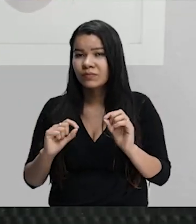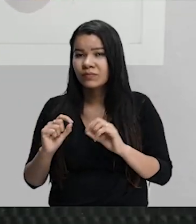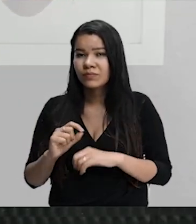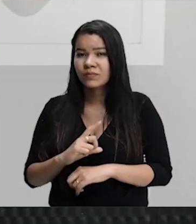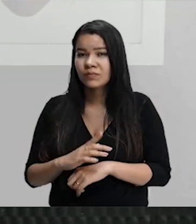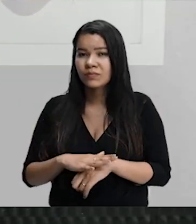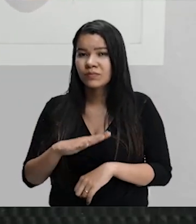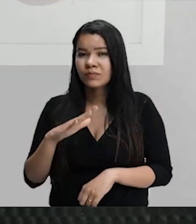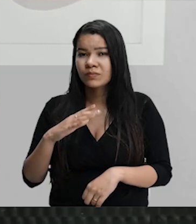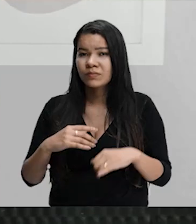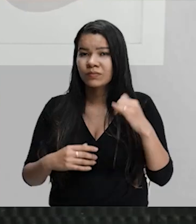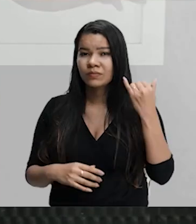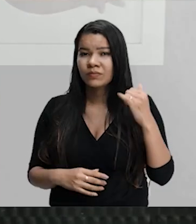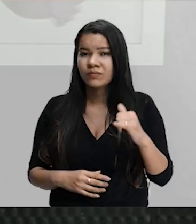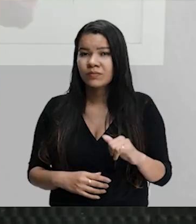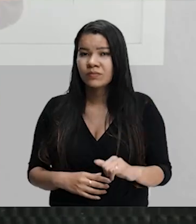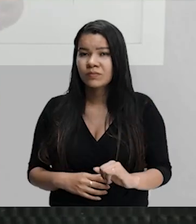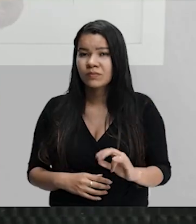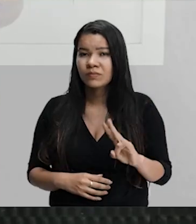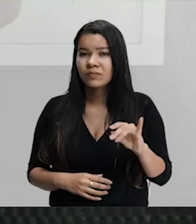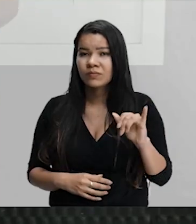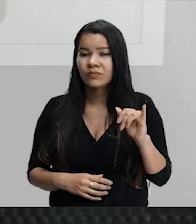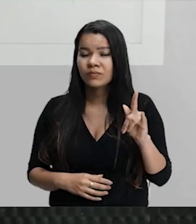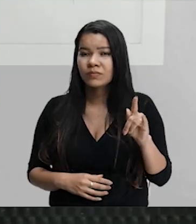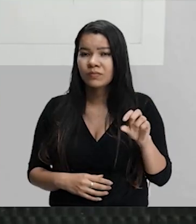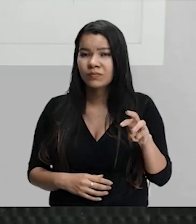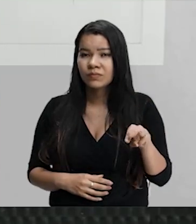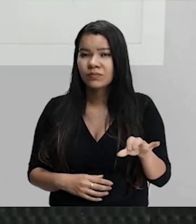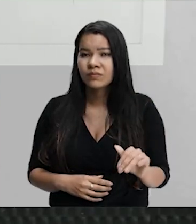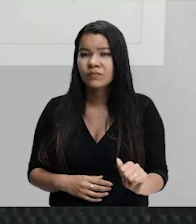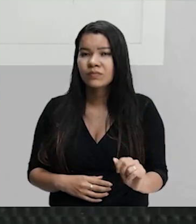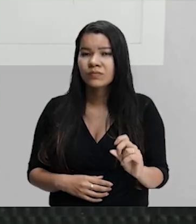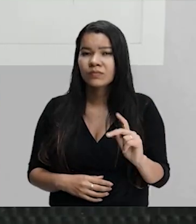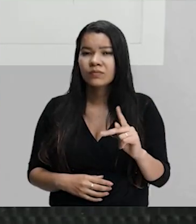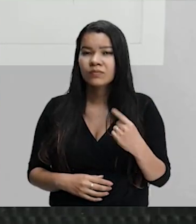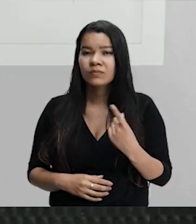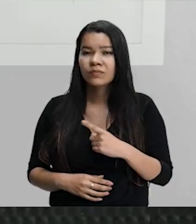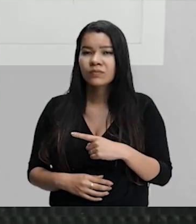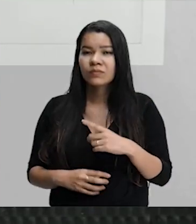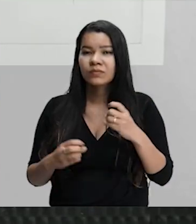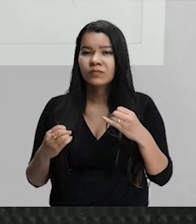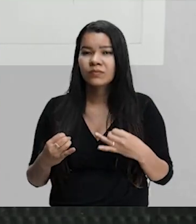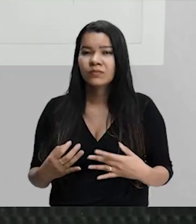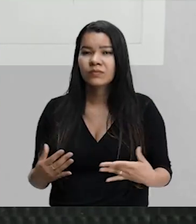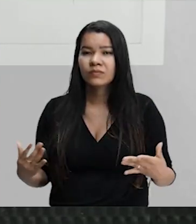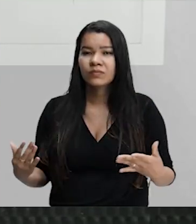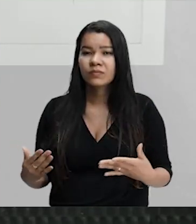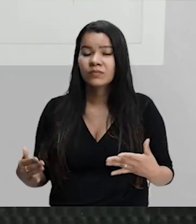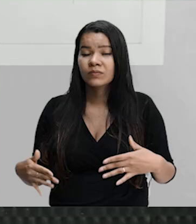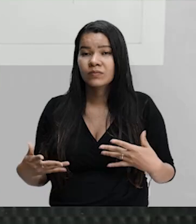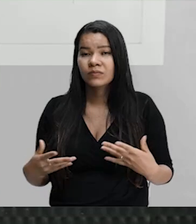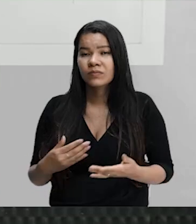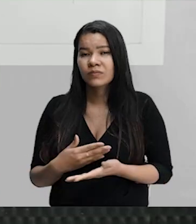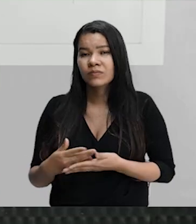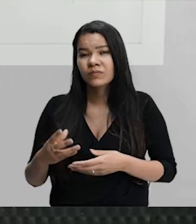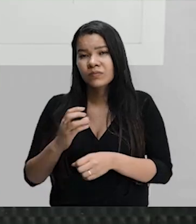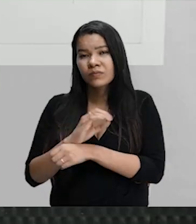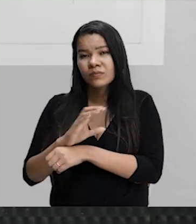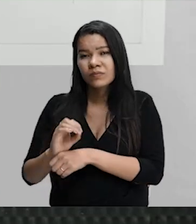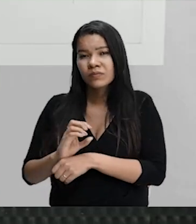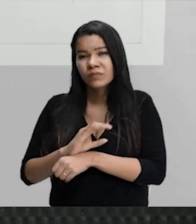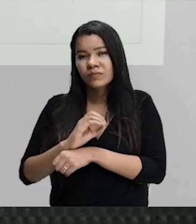energético, certo? Vai ser a dos raios gama, tá ok? Que é o que nós estamos falando aqui. Então, ele começa a emitir essa